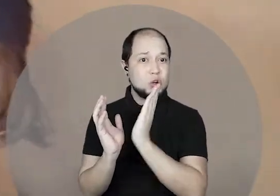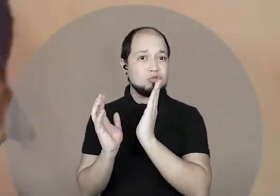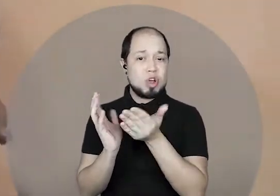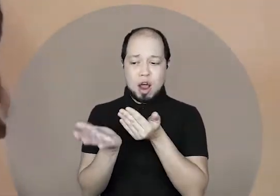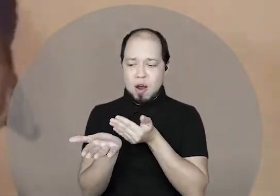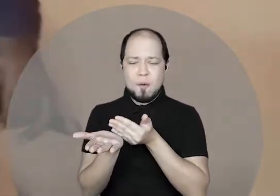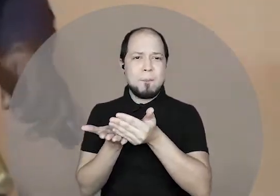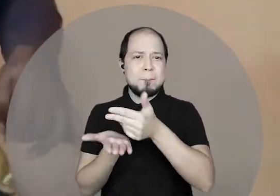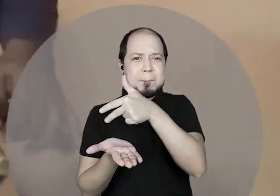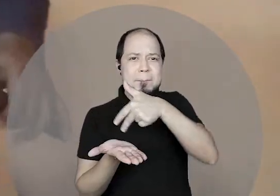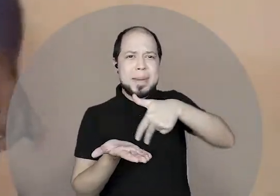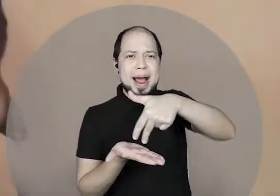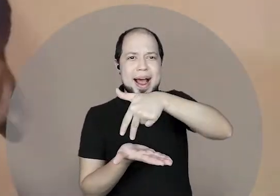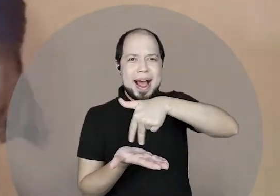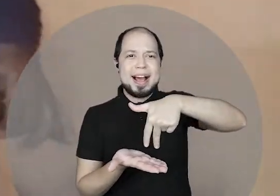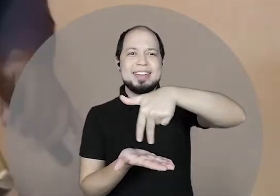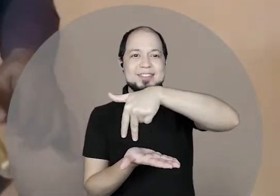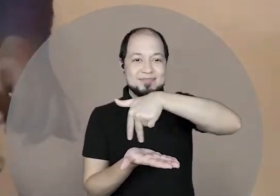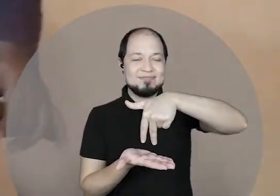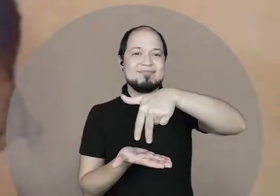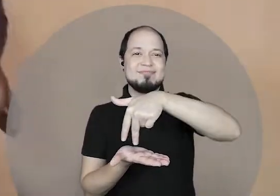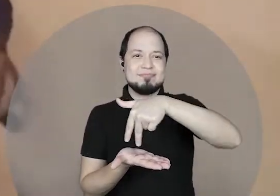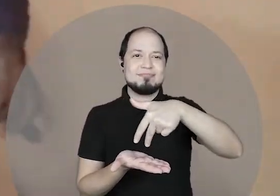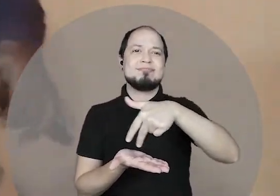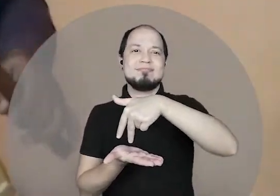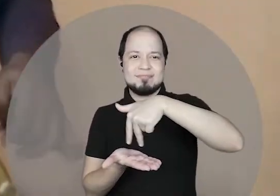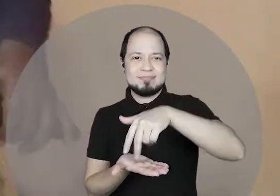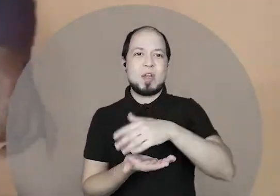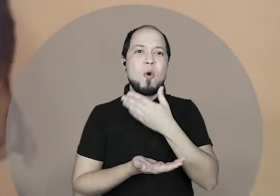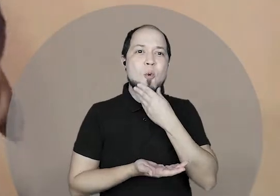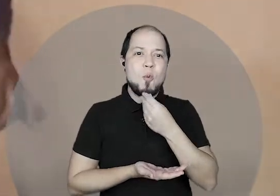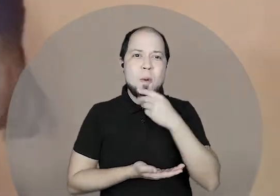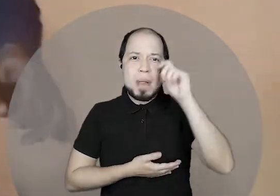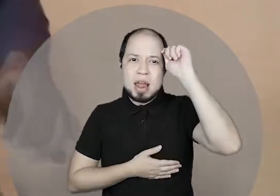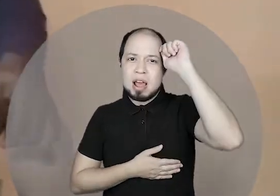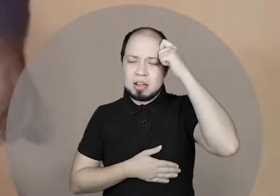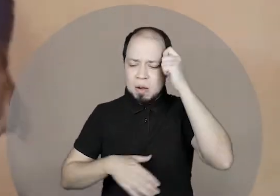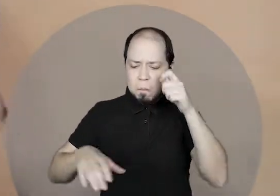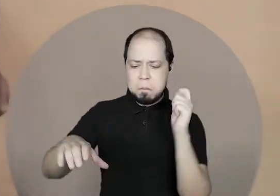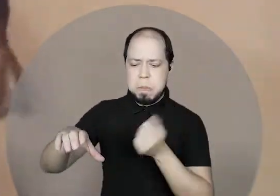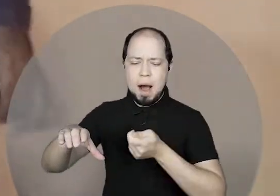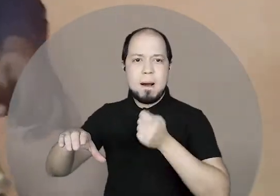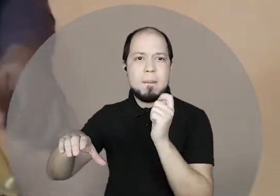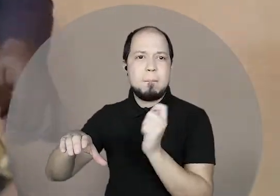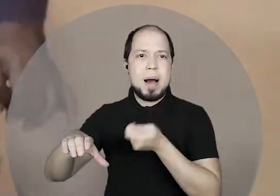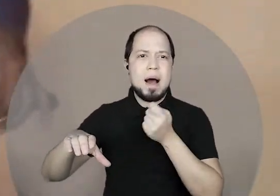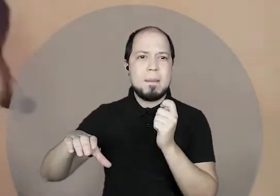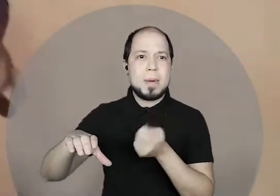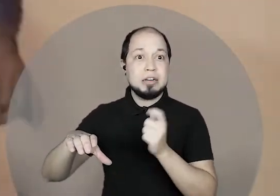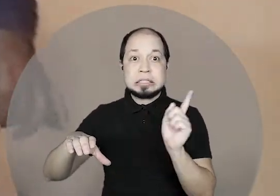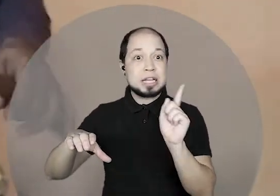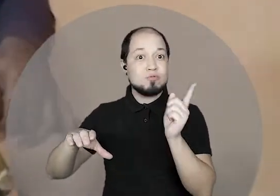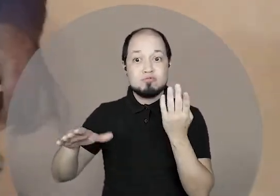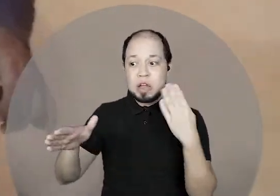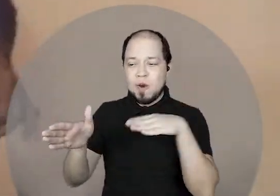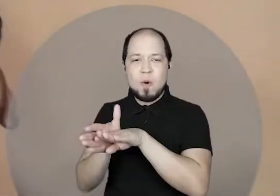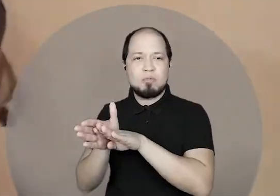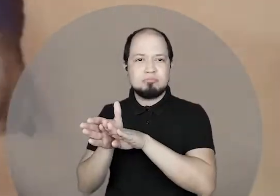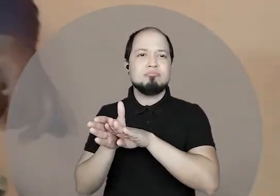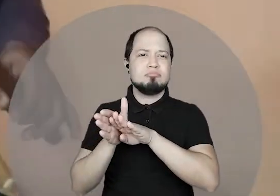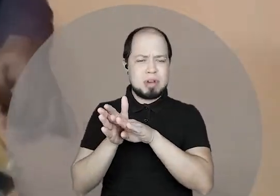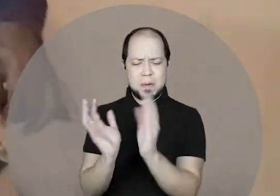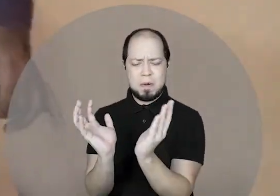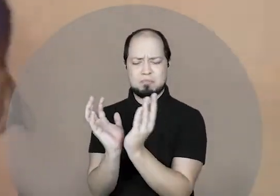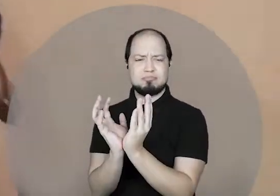dança começou, no meu cordão a dança começou. Negro do Pumba ainda não chegou, negro do Pumba ainda não